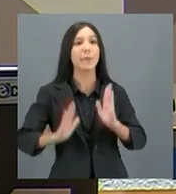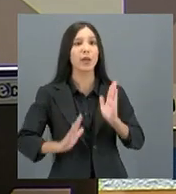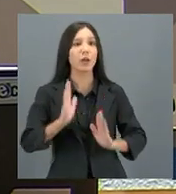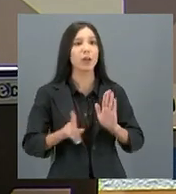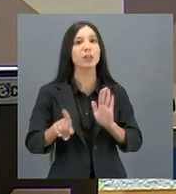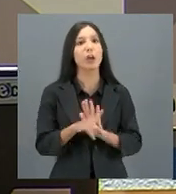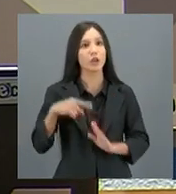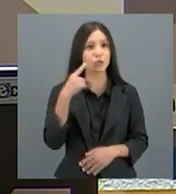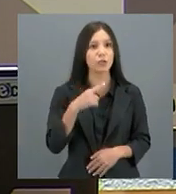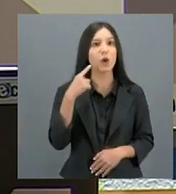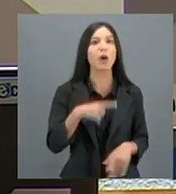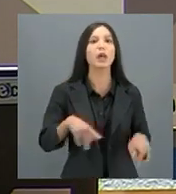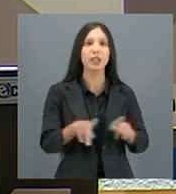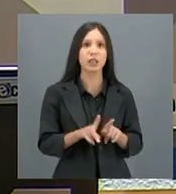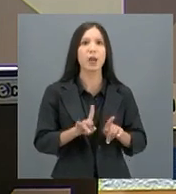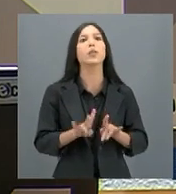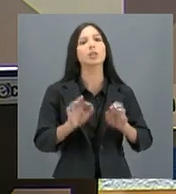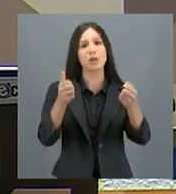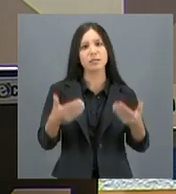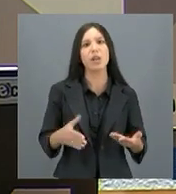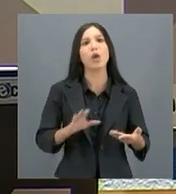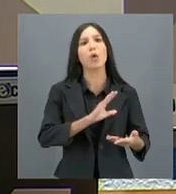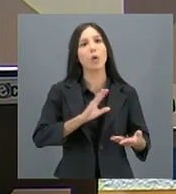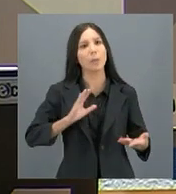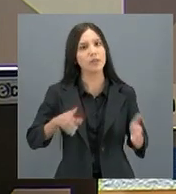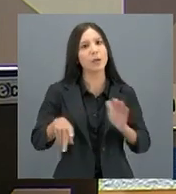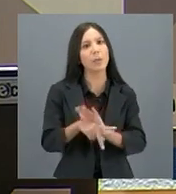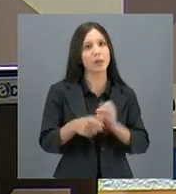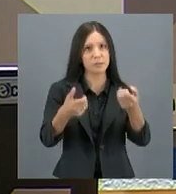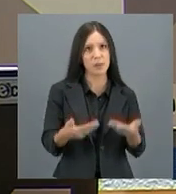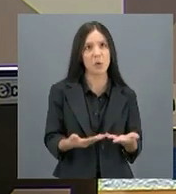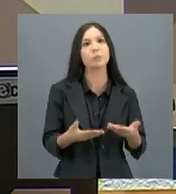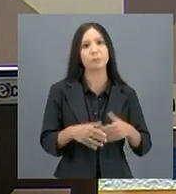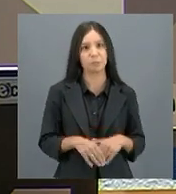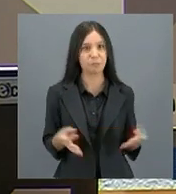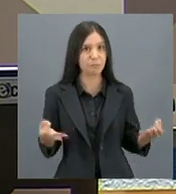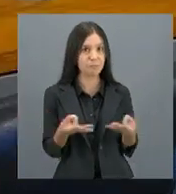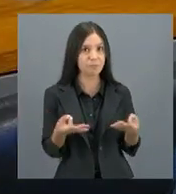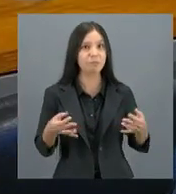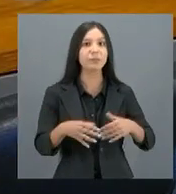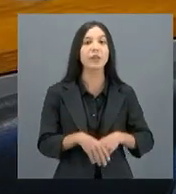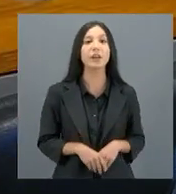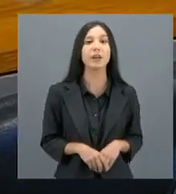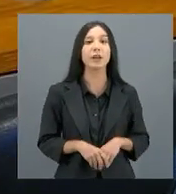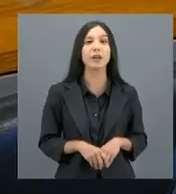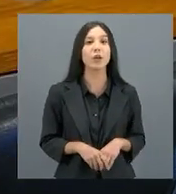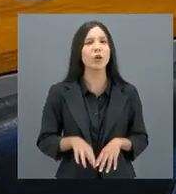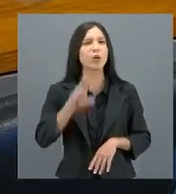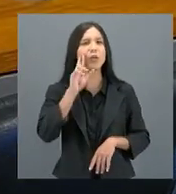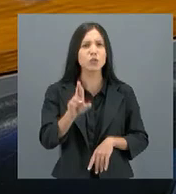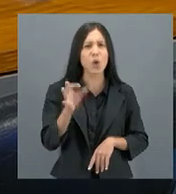posso vir advogar, contanto que eu avise a Comissão de Ética da Presidência da República. E assim o farei. Perfeito, perfeito. O